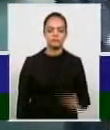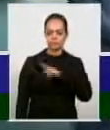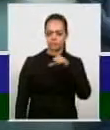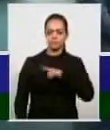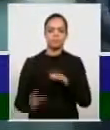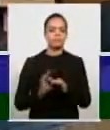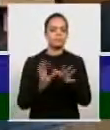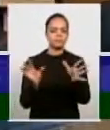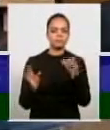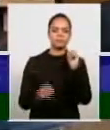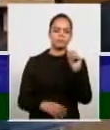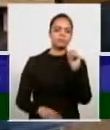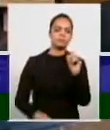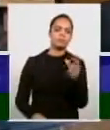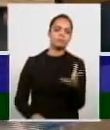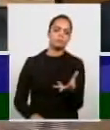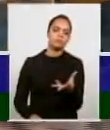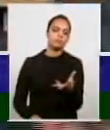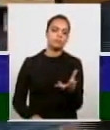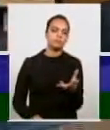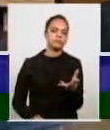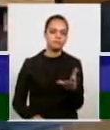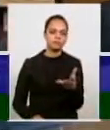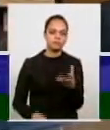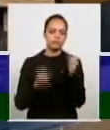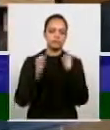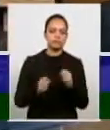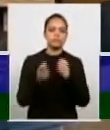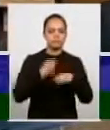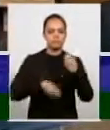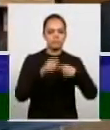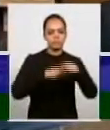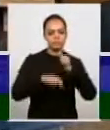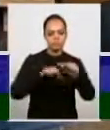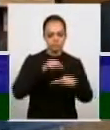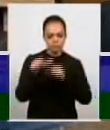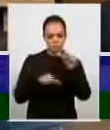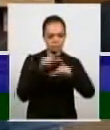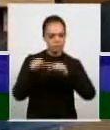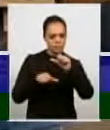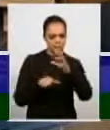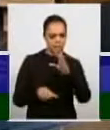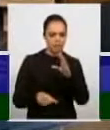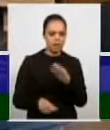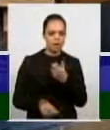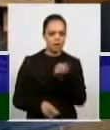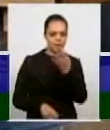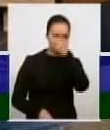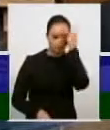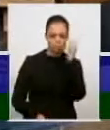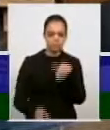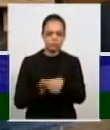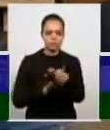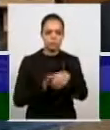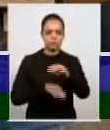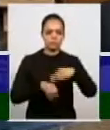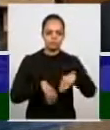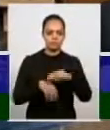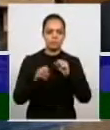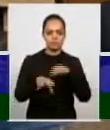Estamos autorizando o Poder Executivo mudar a composição do Conselho Municipal de